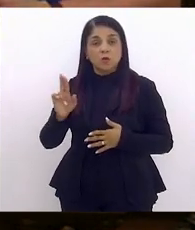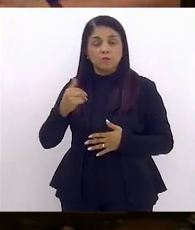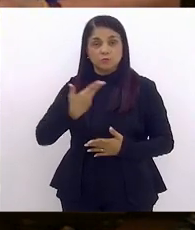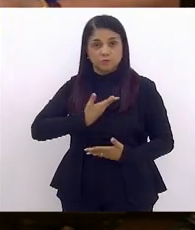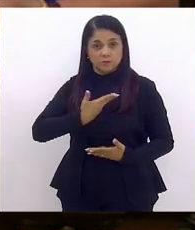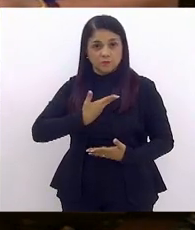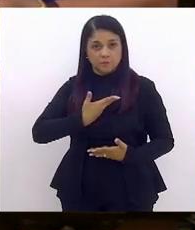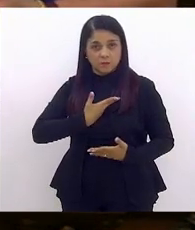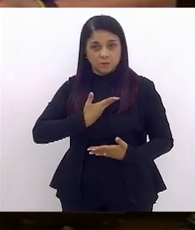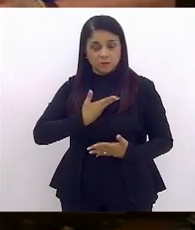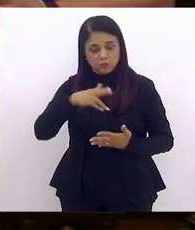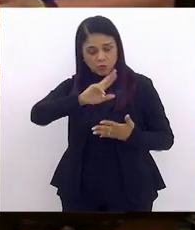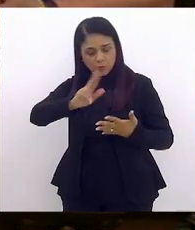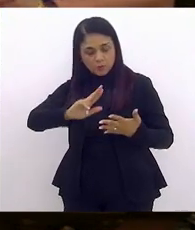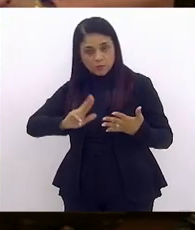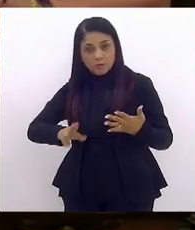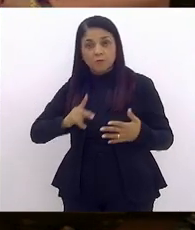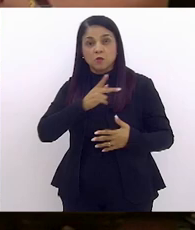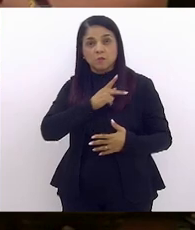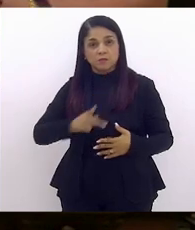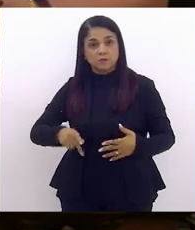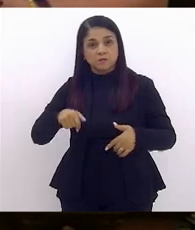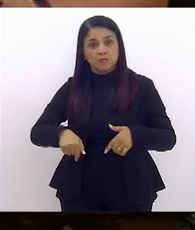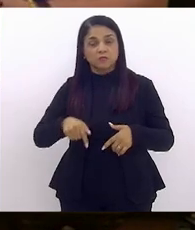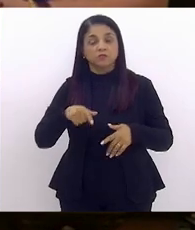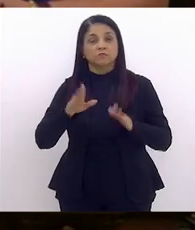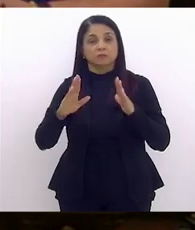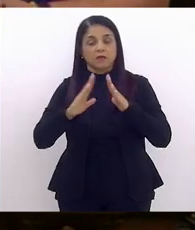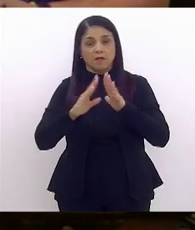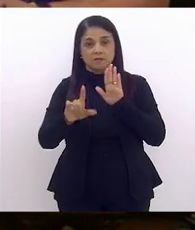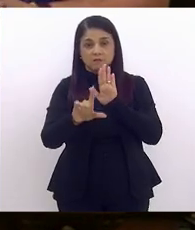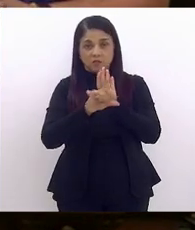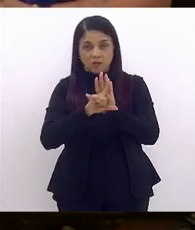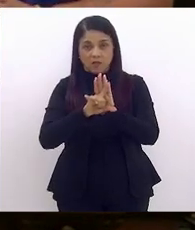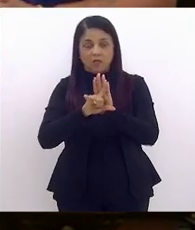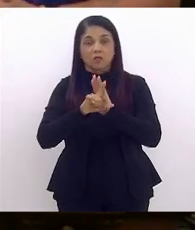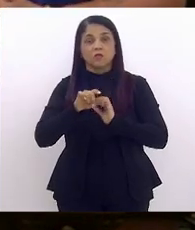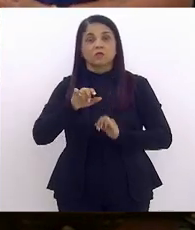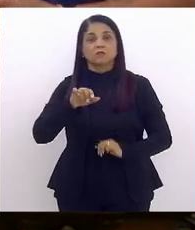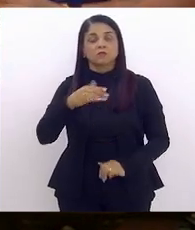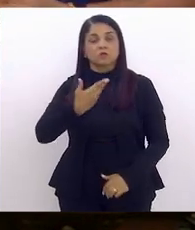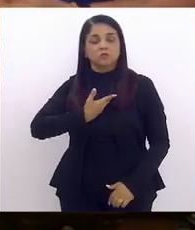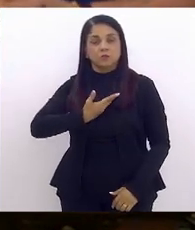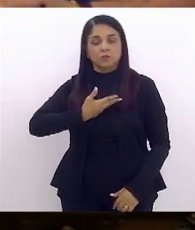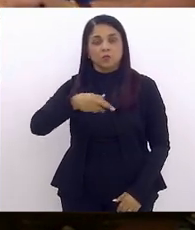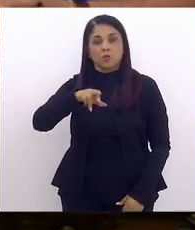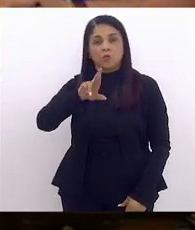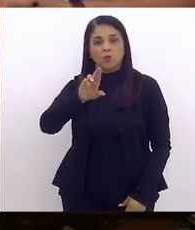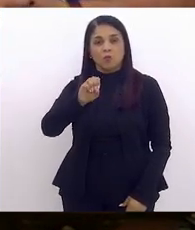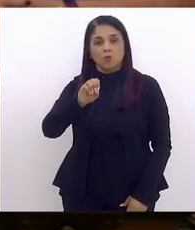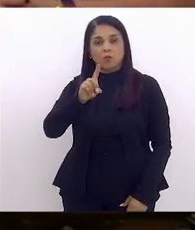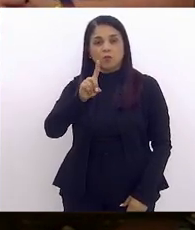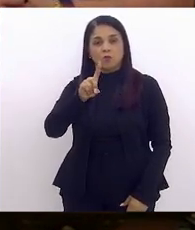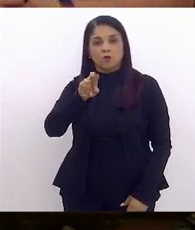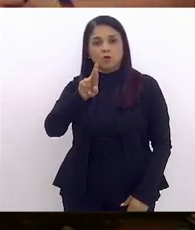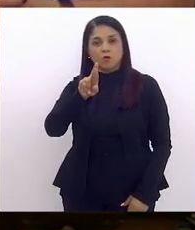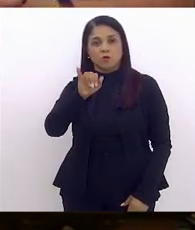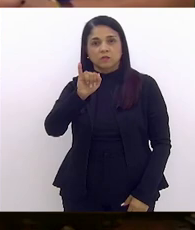em nome do presidente dessa Casa de Leis, que é o nosso companheiro,